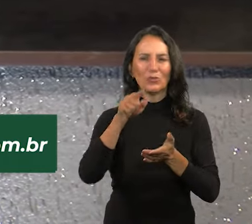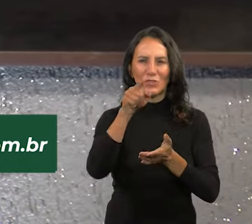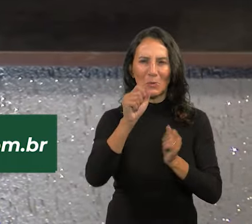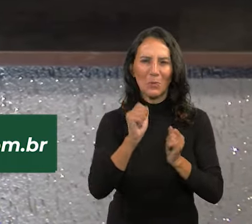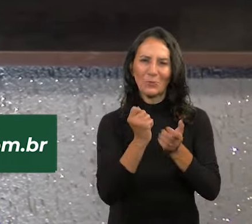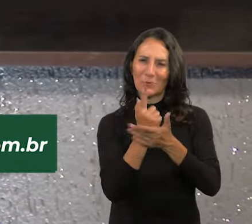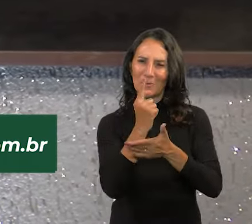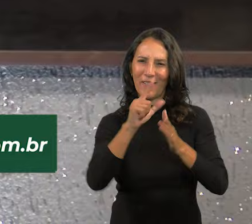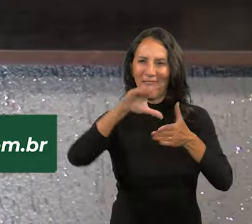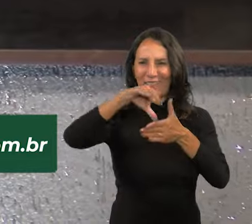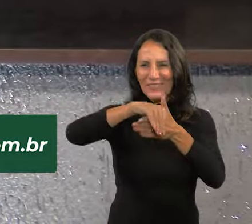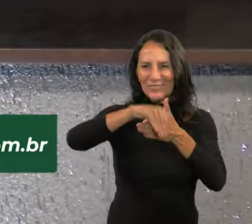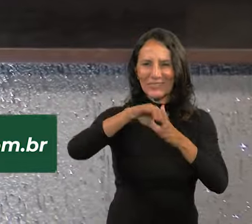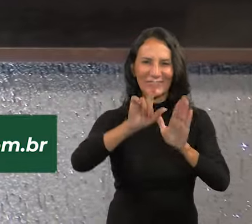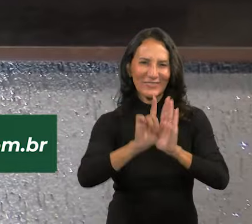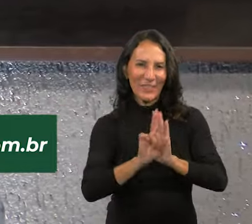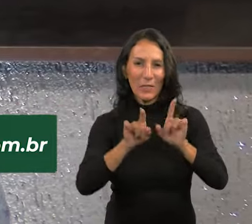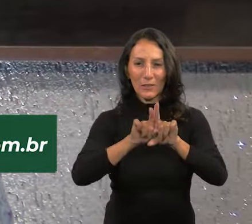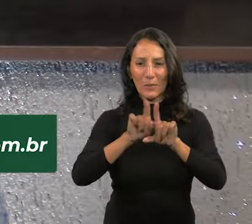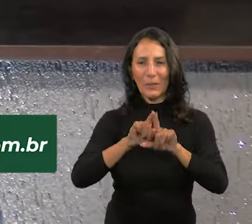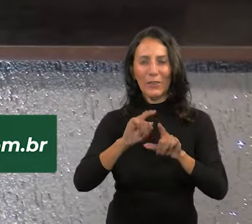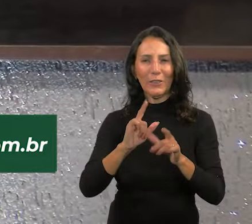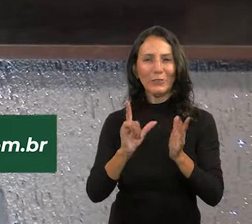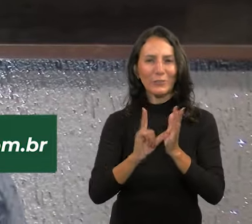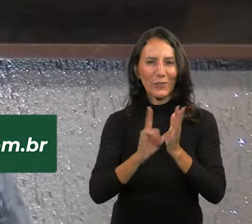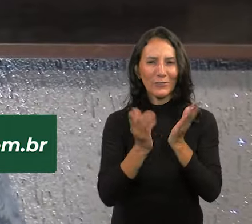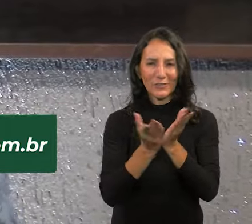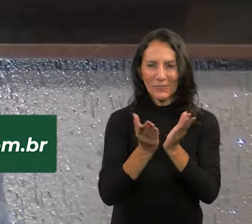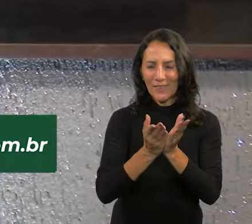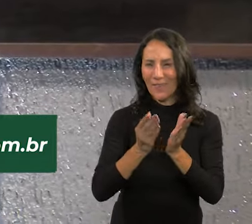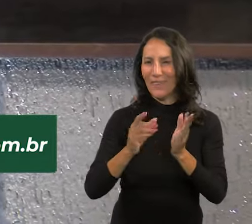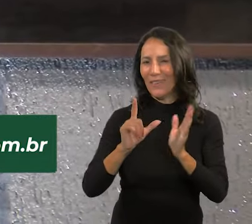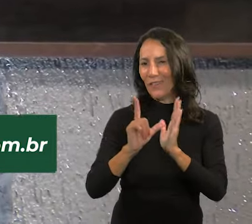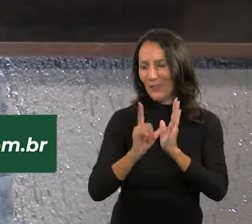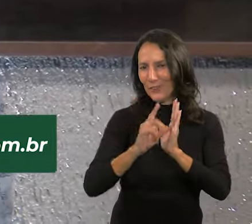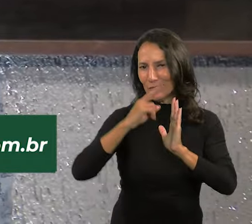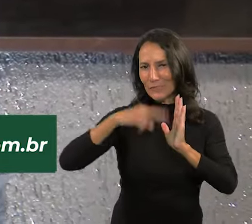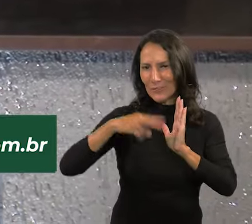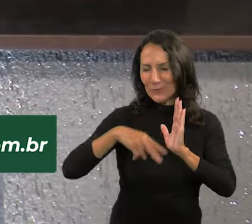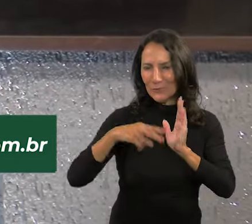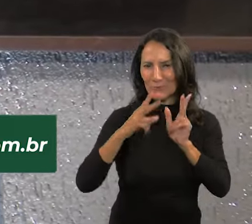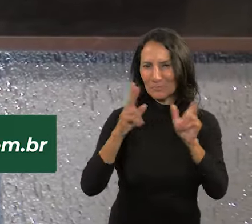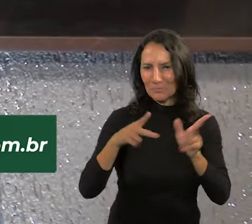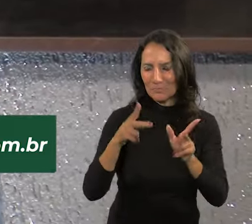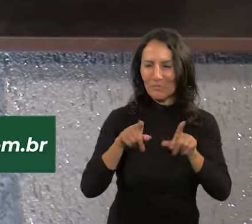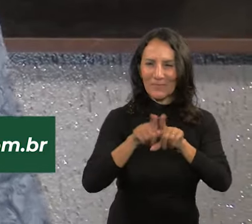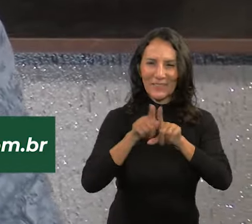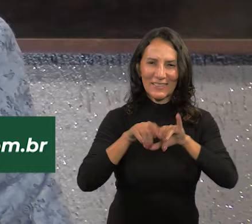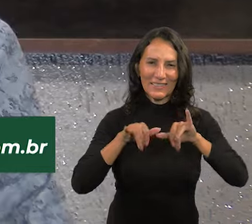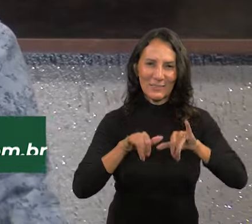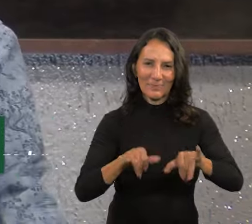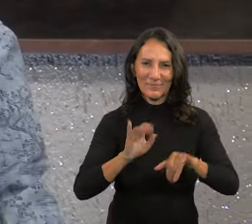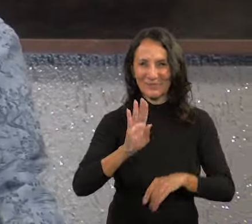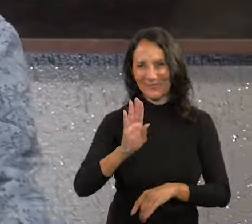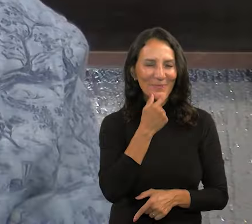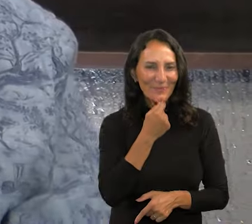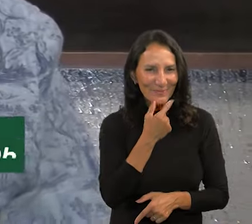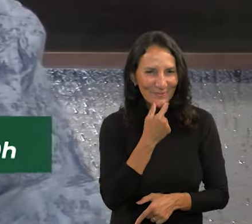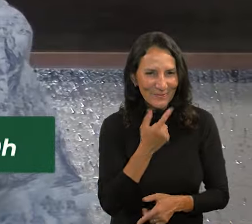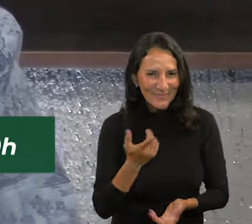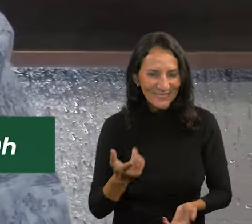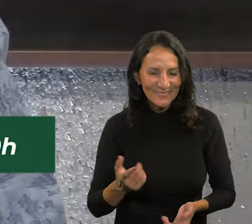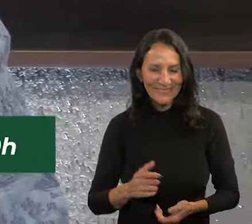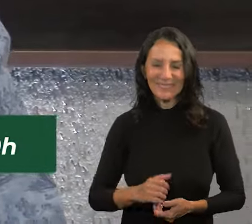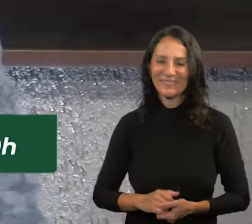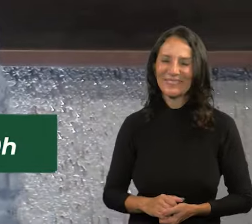Belo Horizonte, também na Livraria Leitura e também nos supermercados BH. A